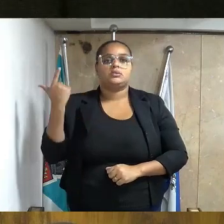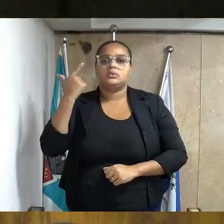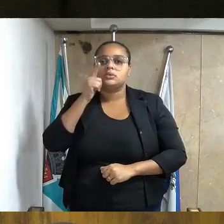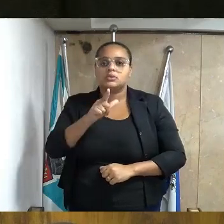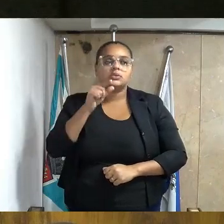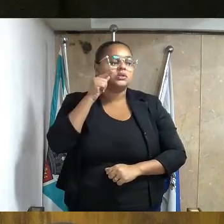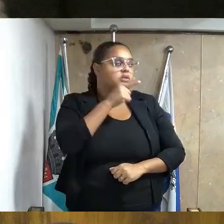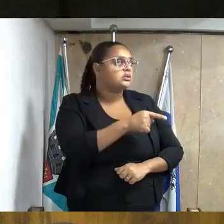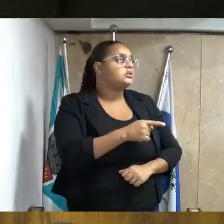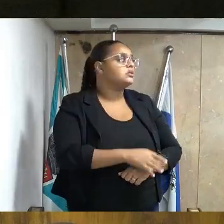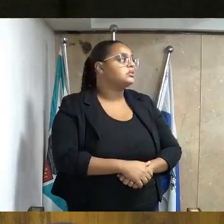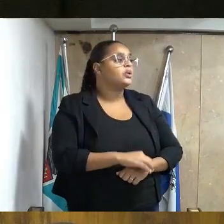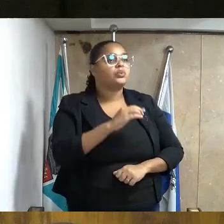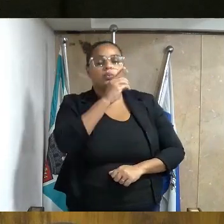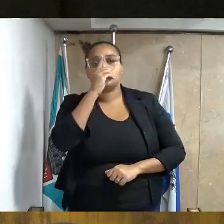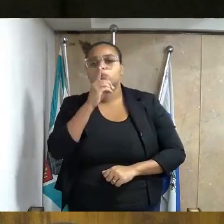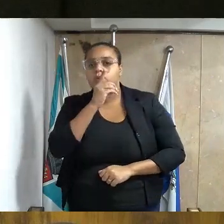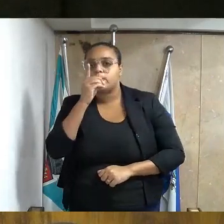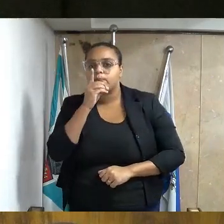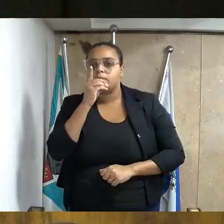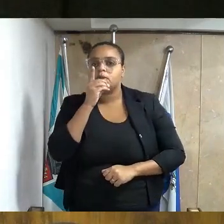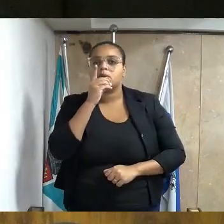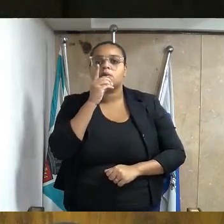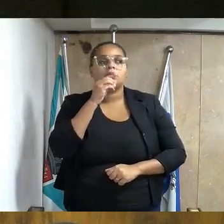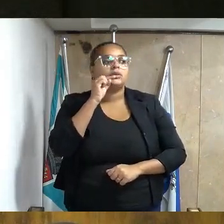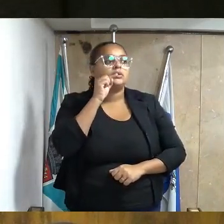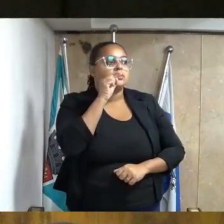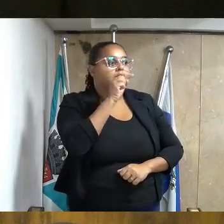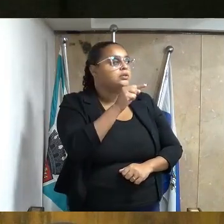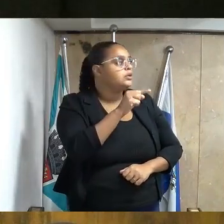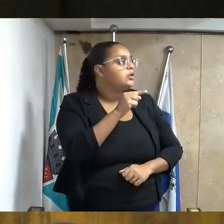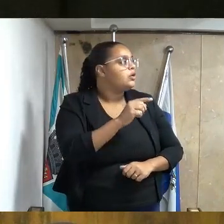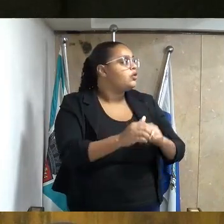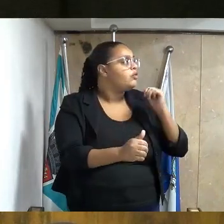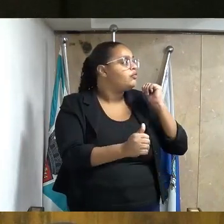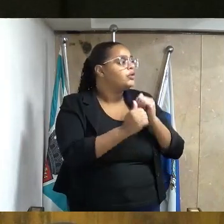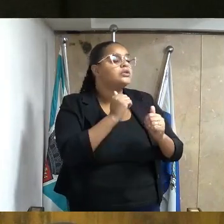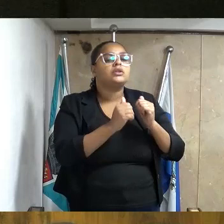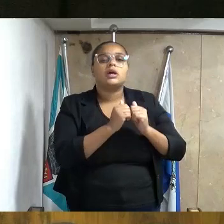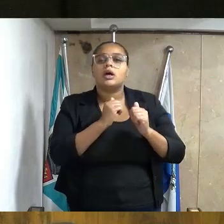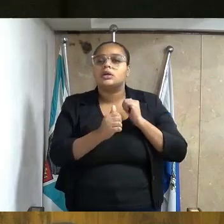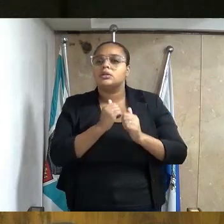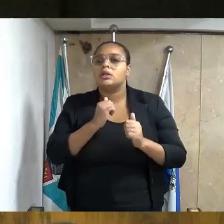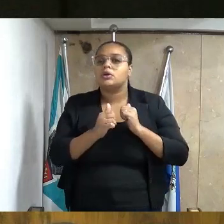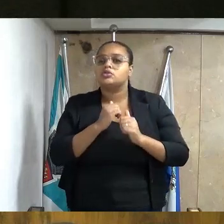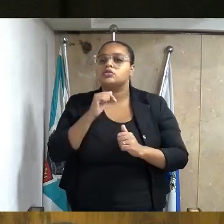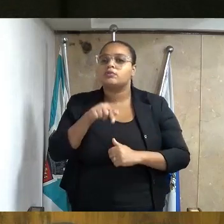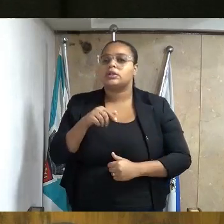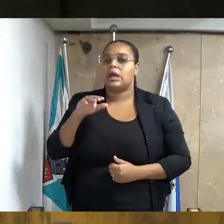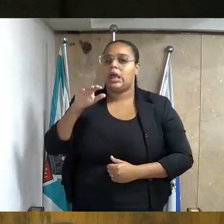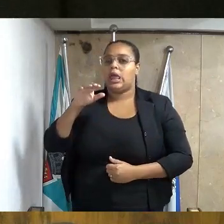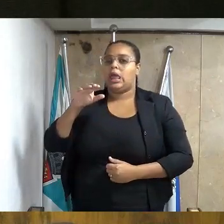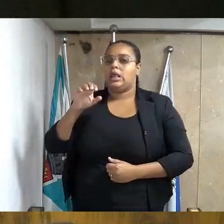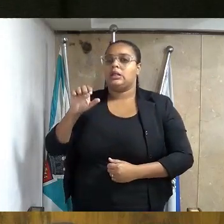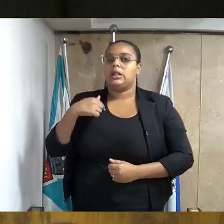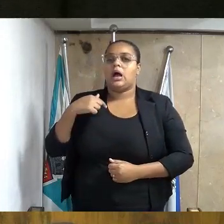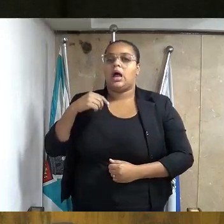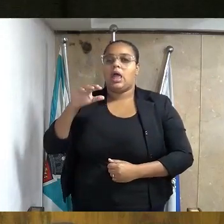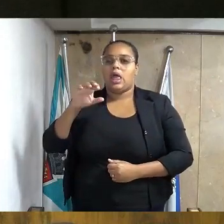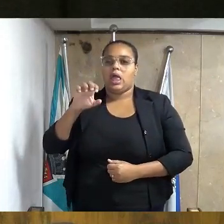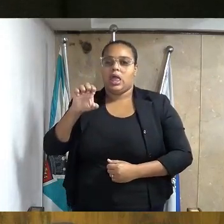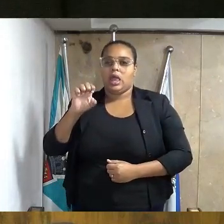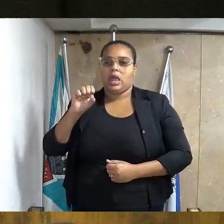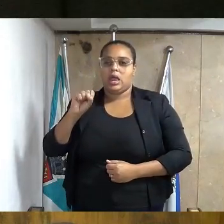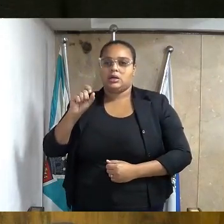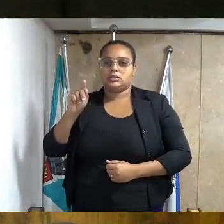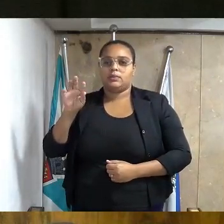acontecera no domingo, por ocasião daquele jogo lá na Espanha, né? Não me lembro, não sei se foi na Espanha mesmo, com o